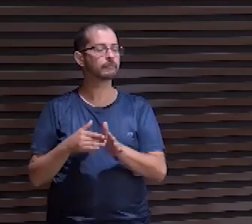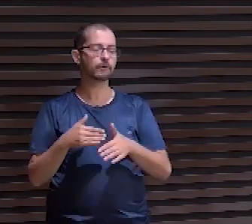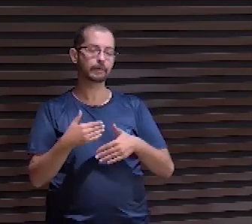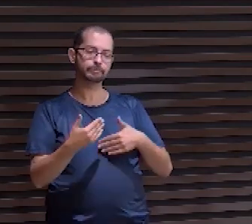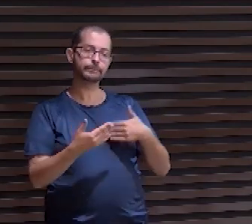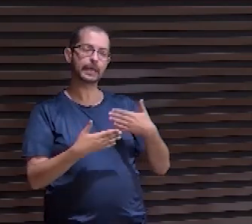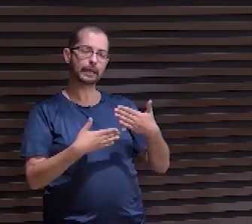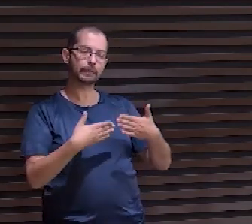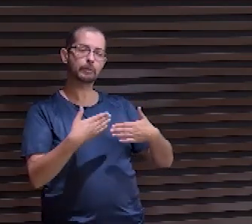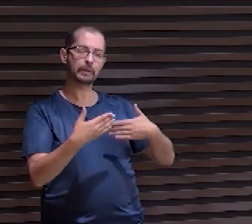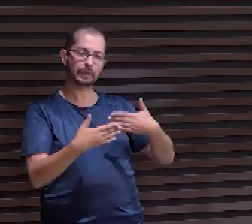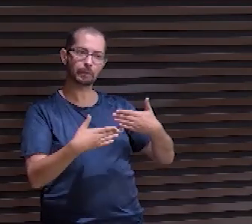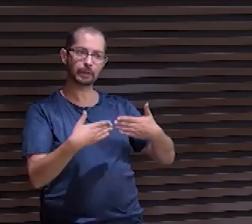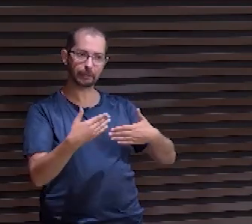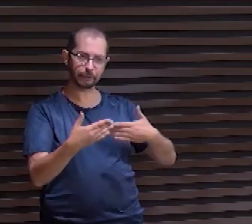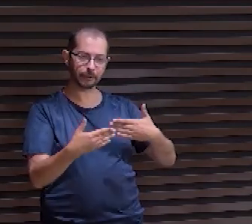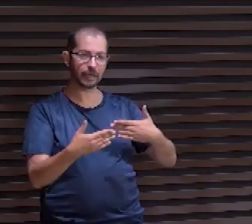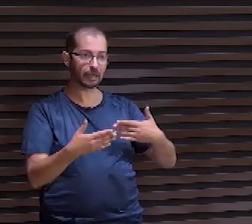tomando